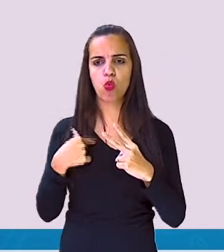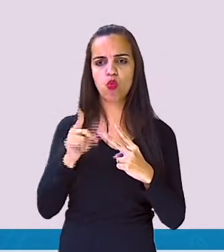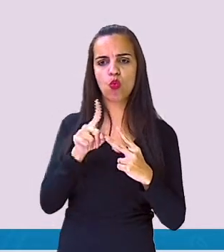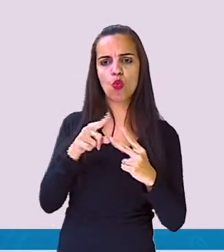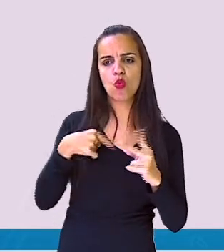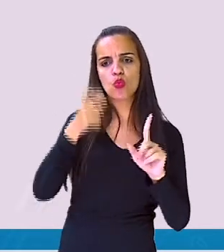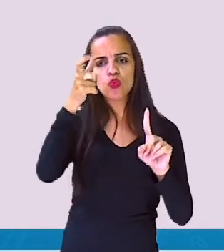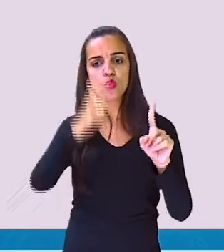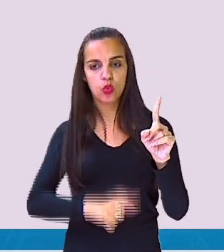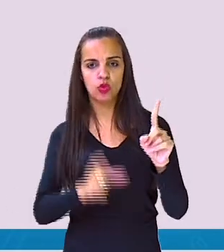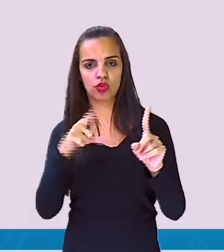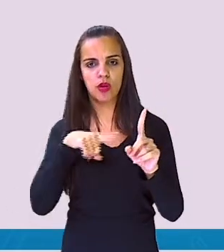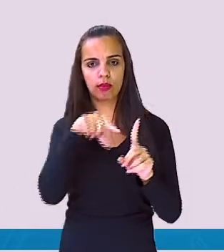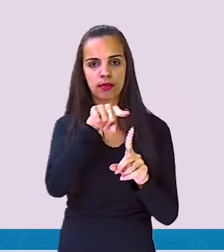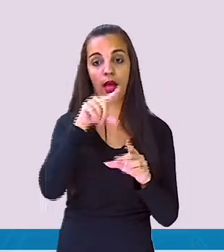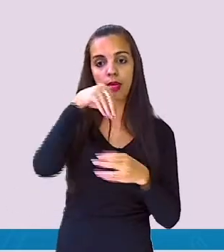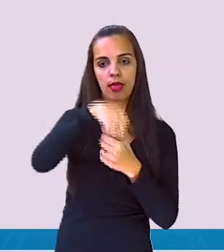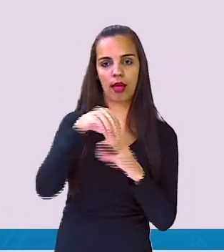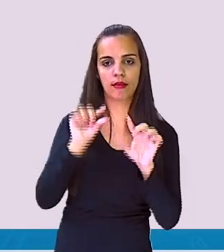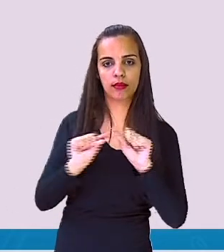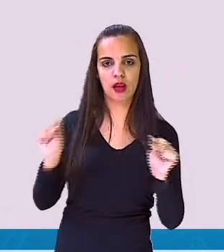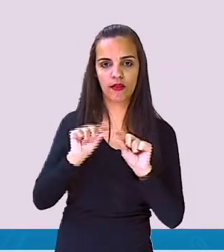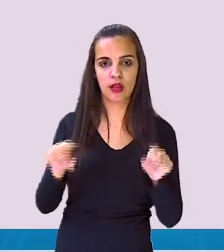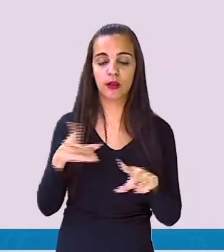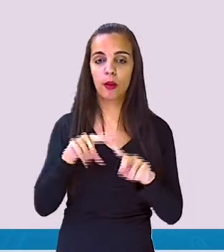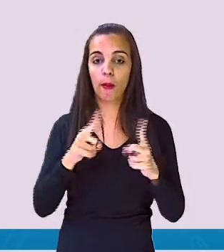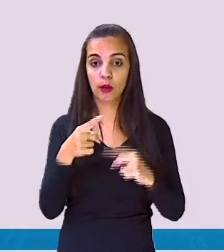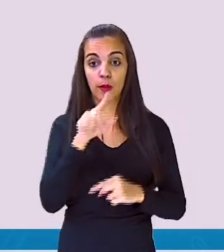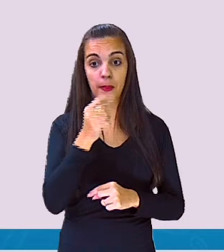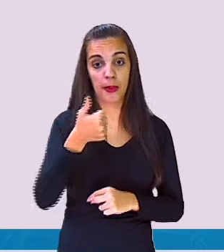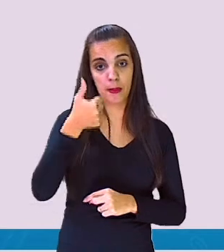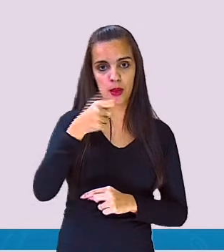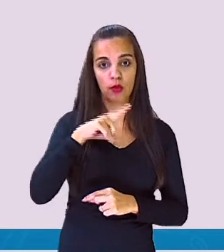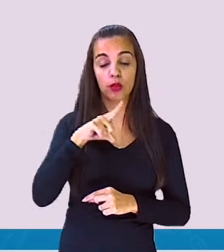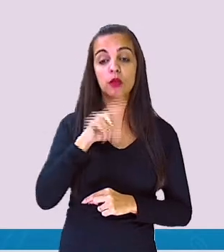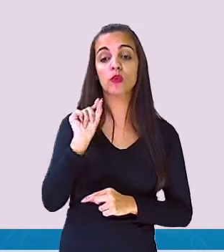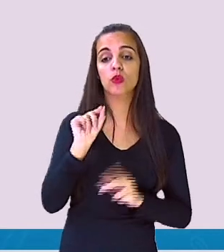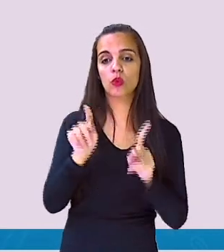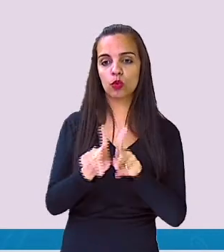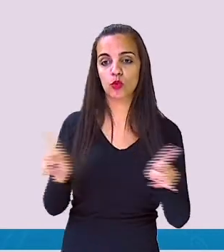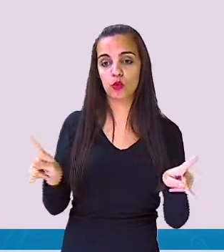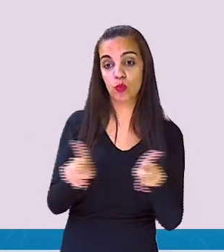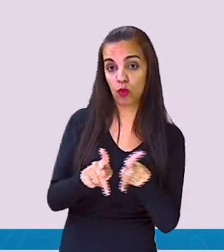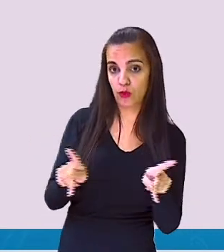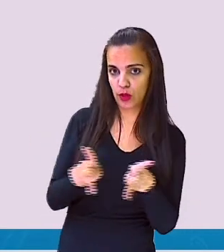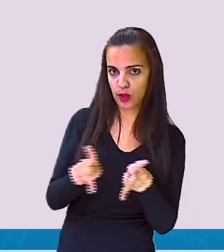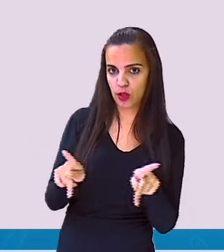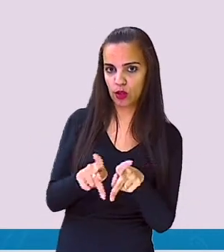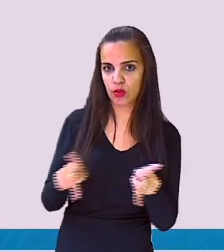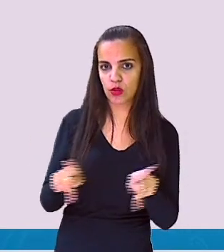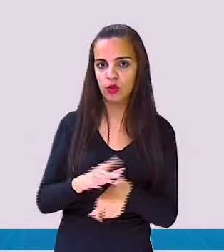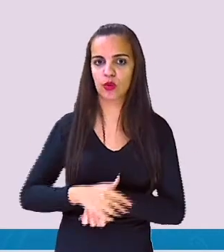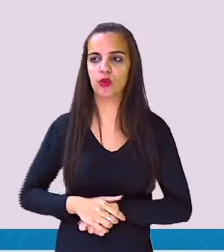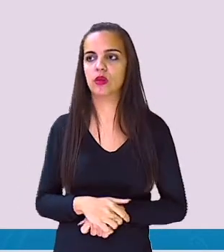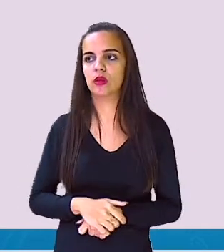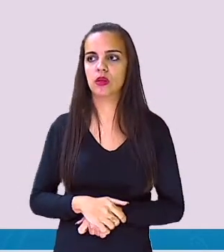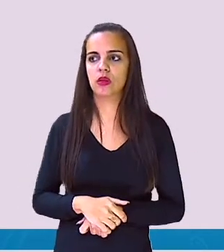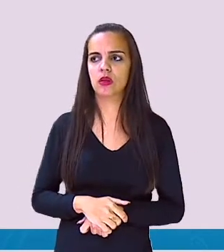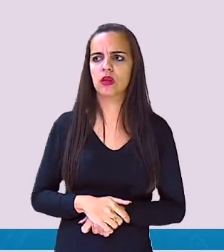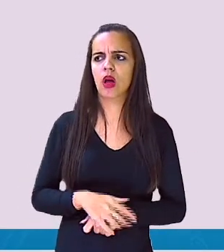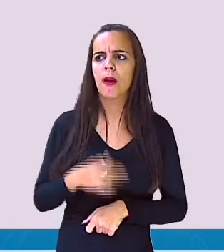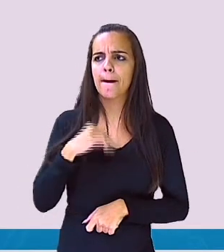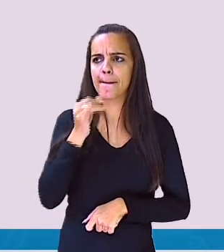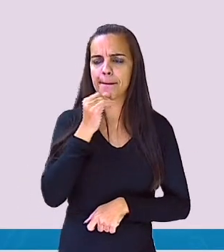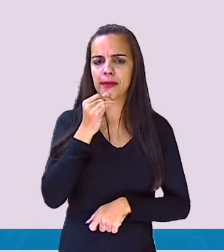sujeito? Isso mesmo, estudantes, professores, é um sujeito simples. E agora na nossa segunda oração, como